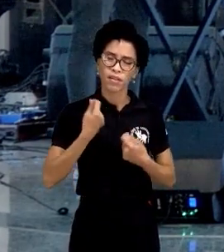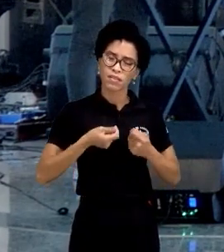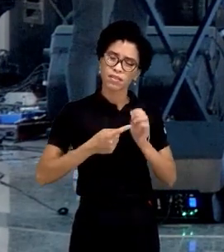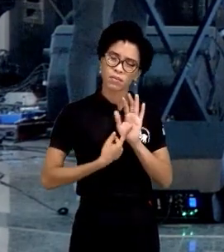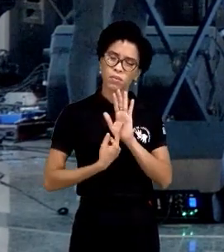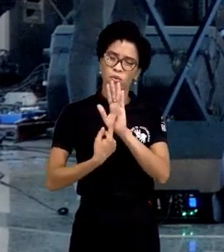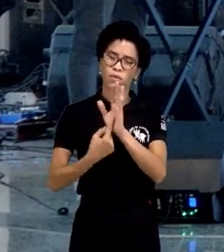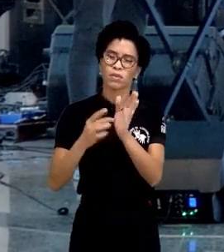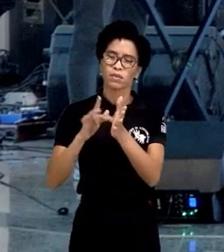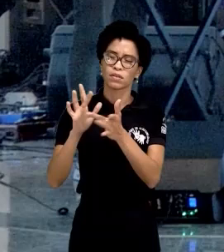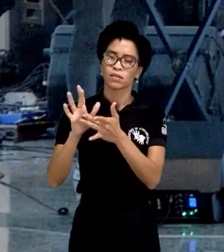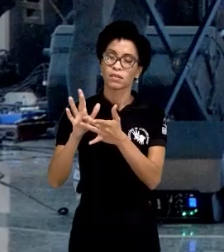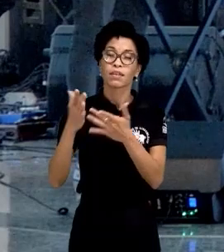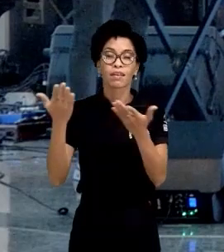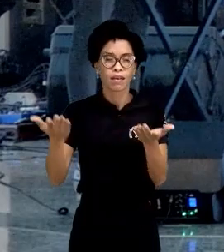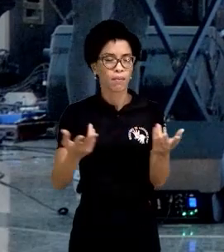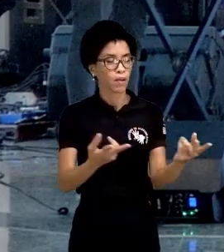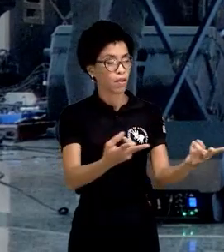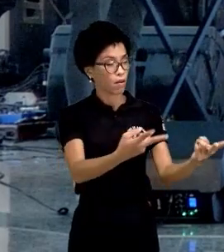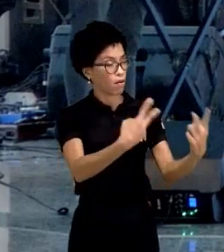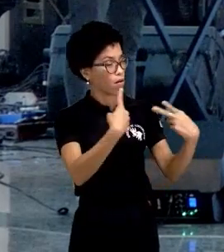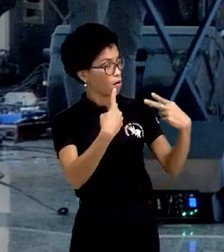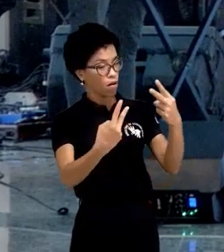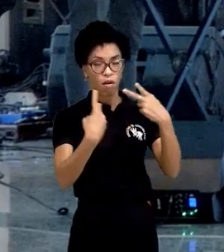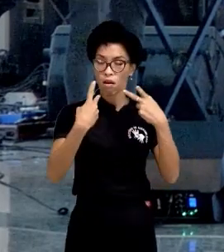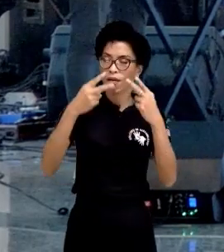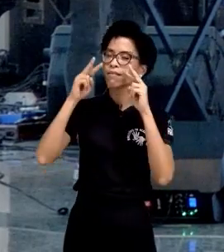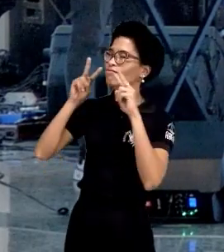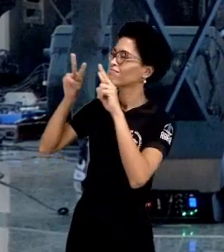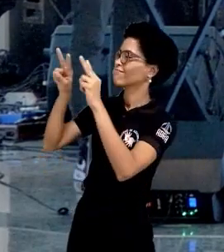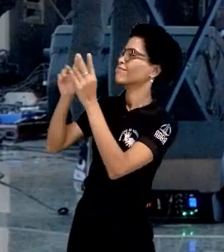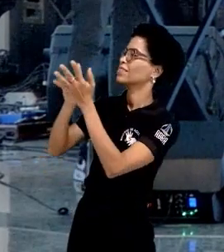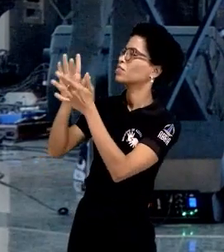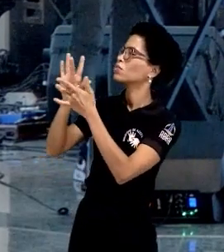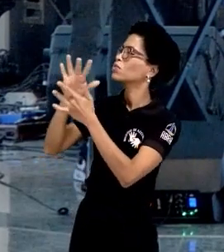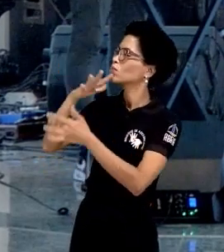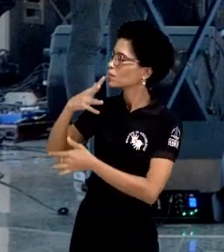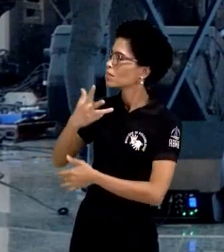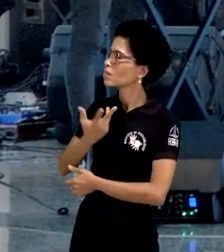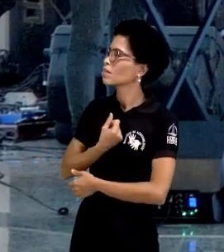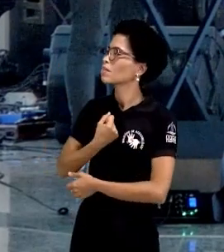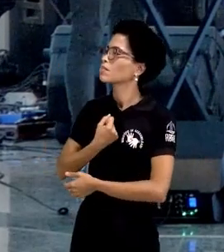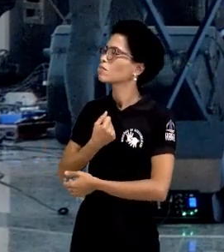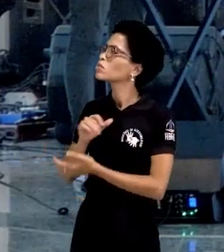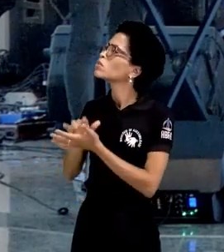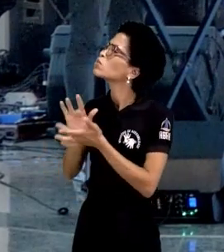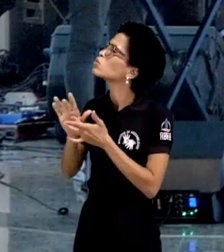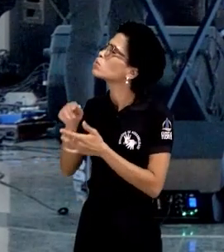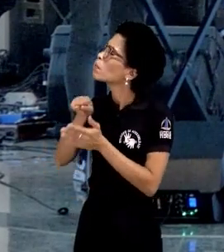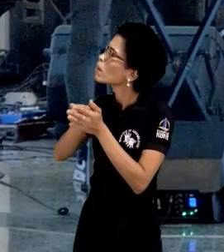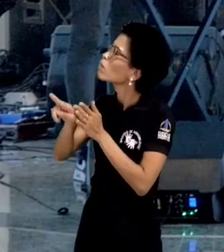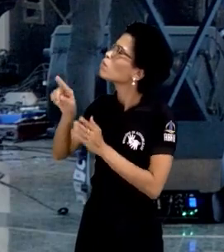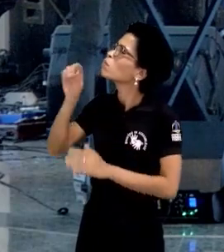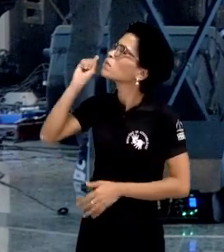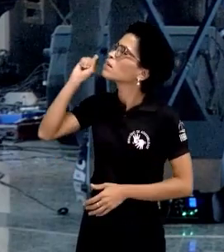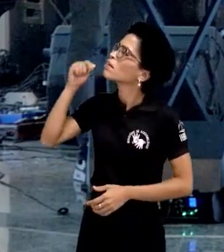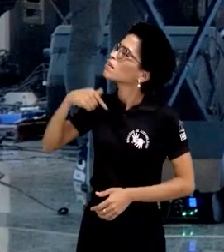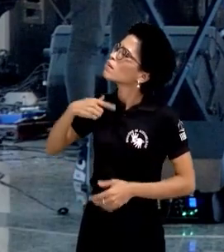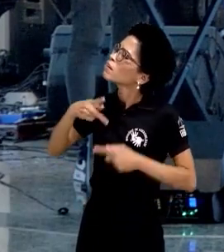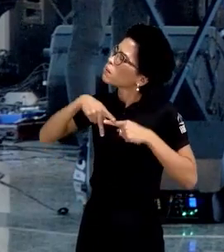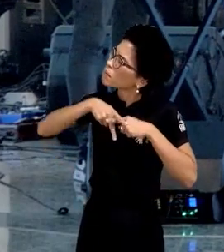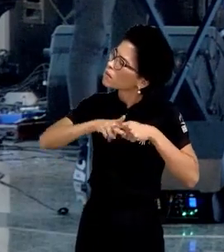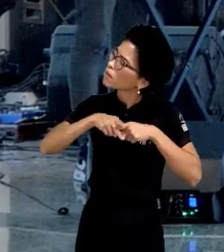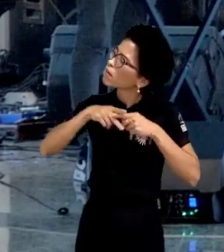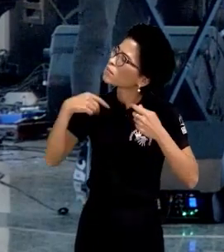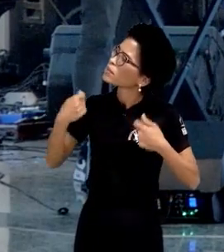diante de Jesus. Senhor Jesus, o que é que precisa mudar na minha vida, para que a minha vida possa ser esse elemento que mude a